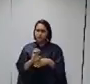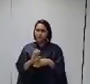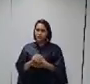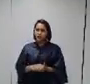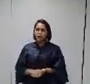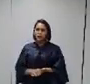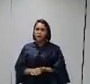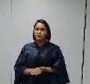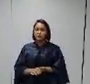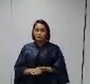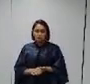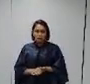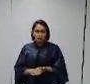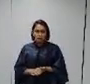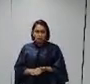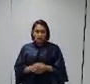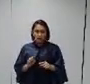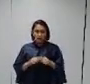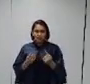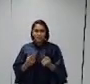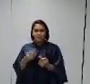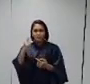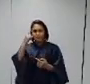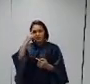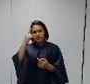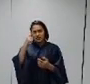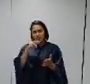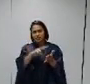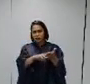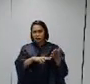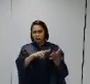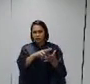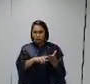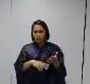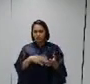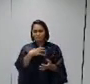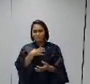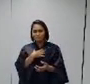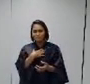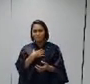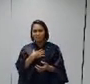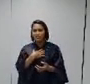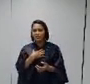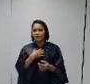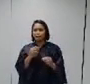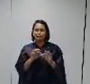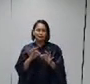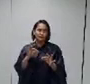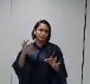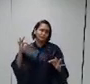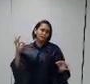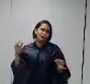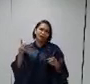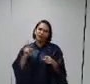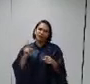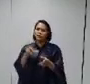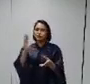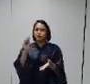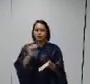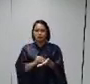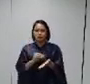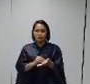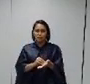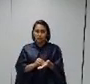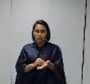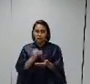federalização sentir não está e nada nem longe e nessa tem um pouco desse interesse da polícia civil do ministério por